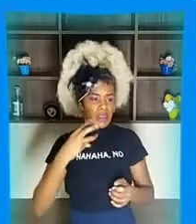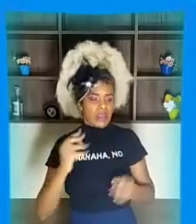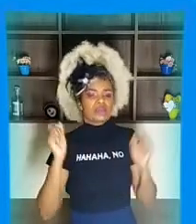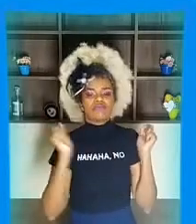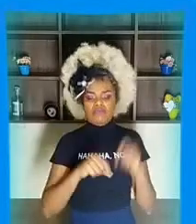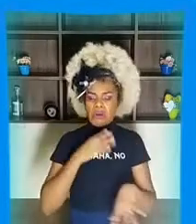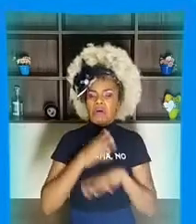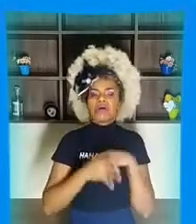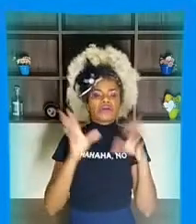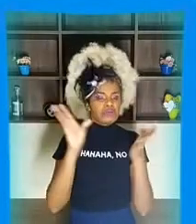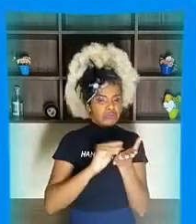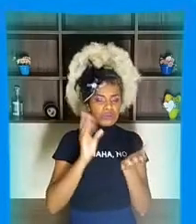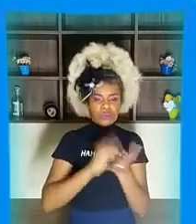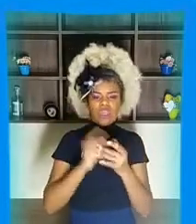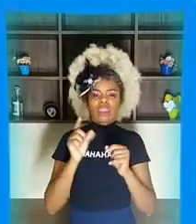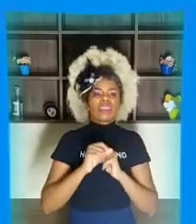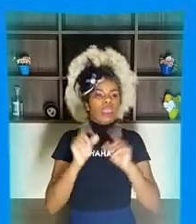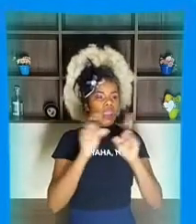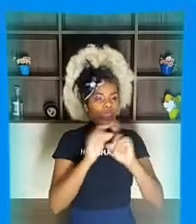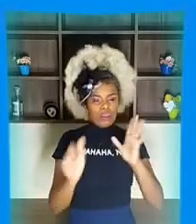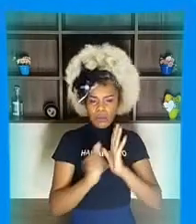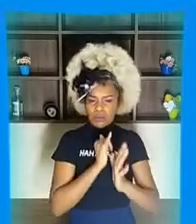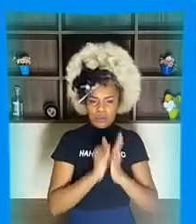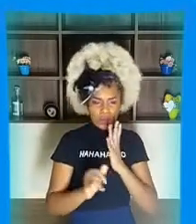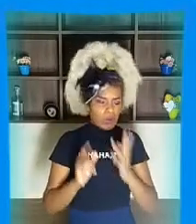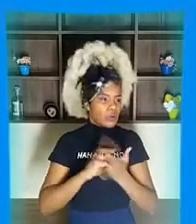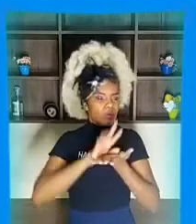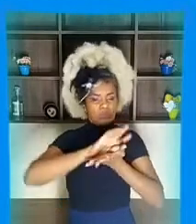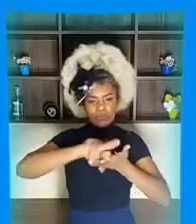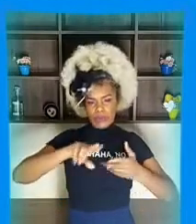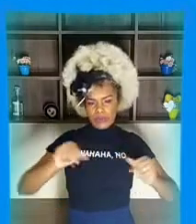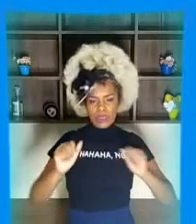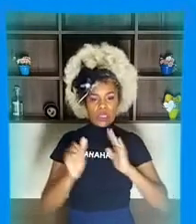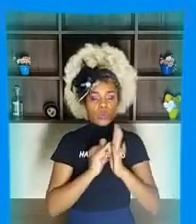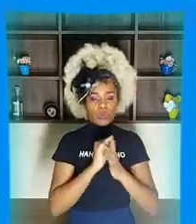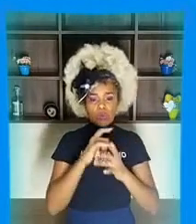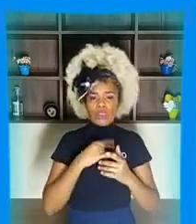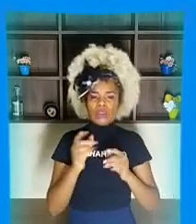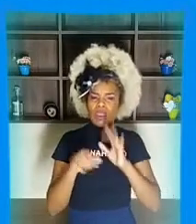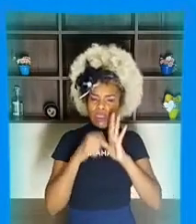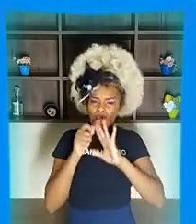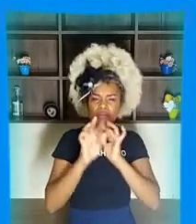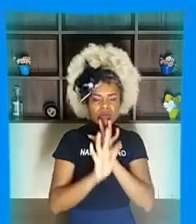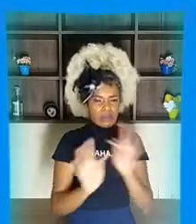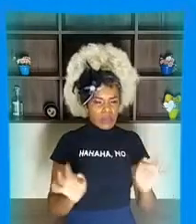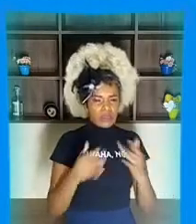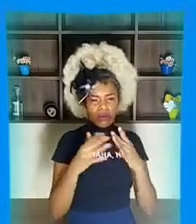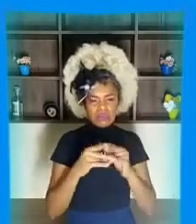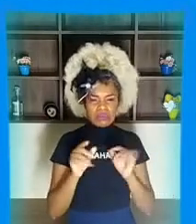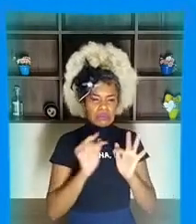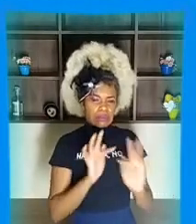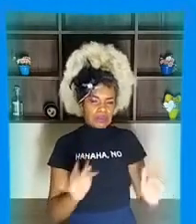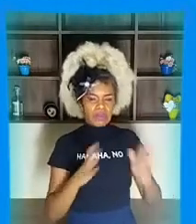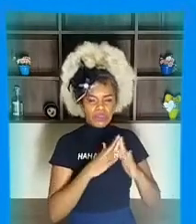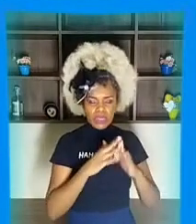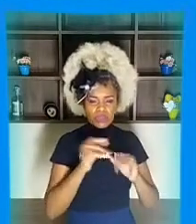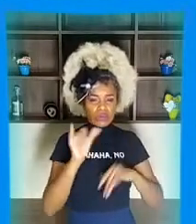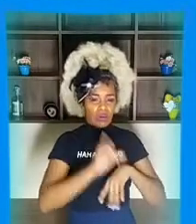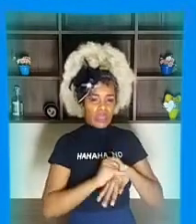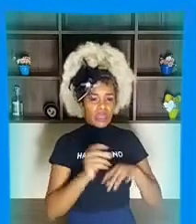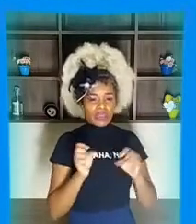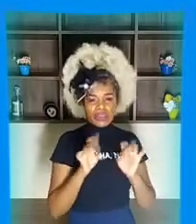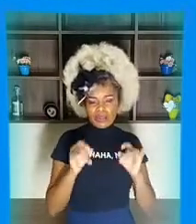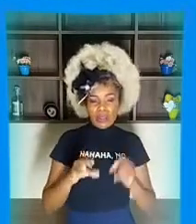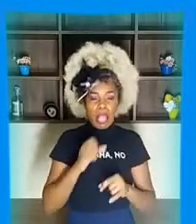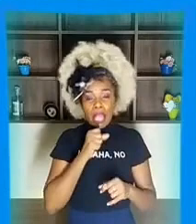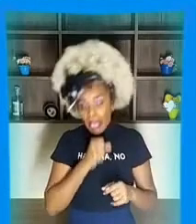lá tem o link para YouTube e etc. No YouTube tem uns vídeos mais simples e caseiros, igual esse aí que eu mandei de apenas a máquina, eu dou uma tosse